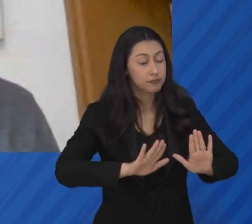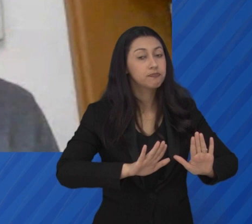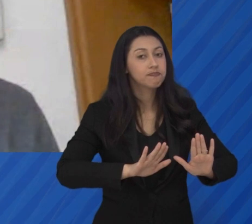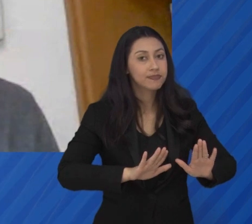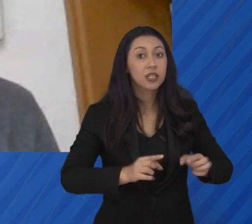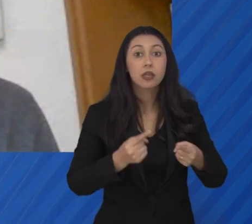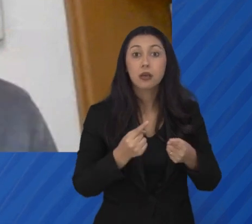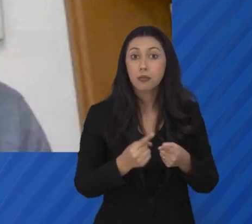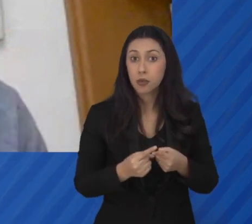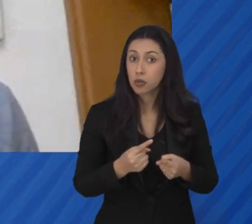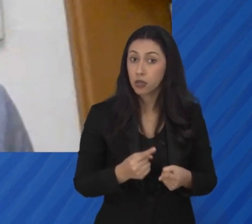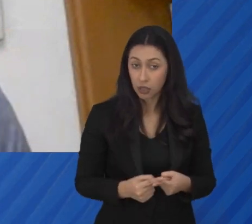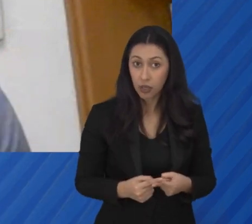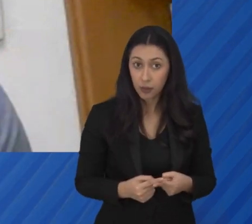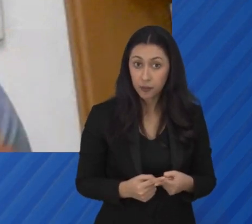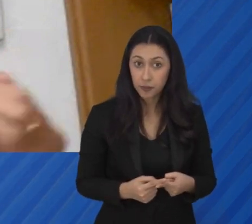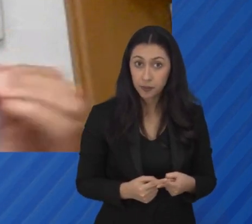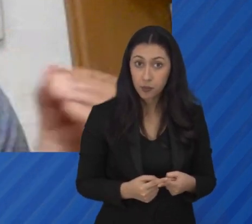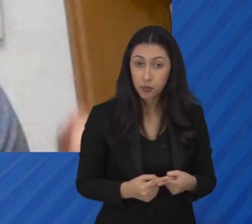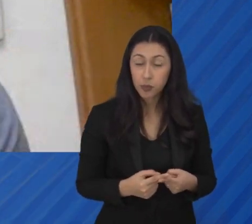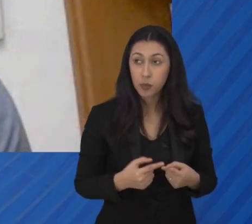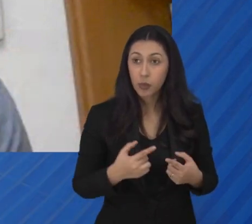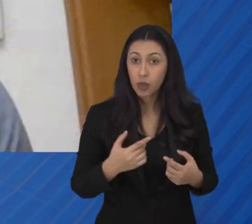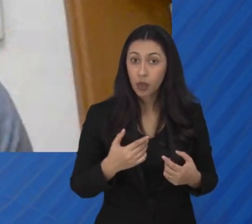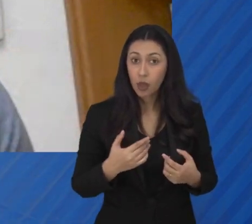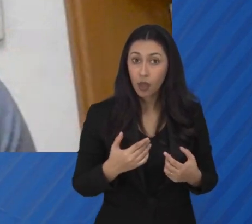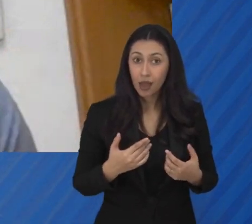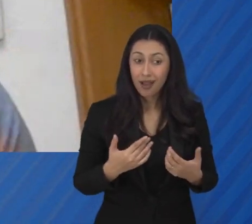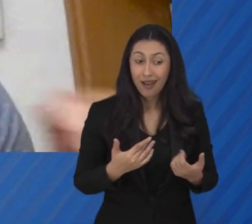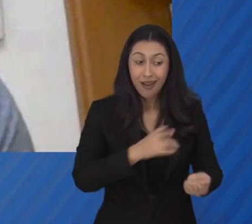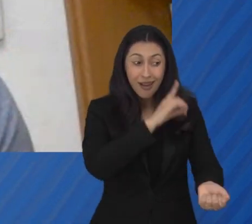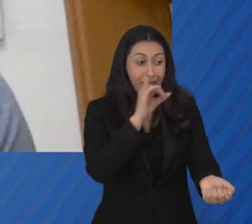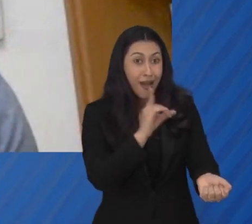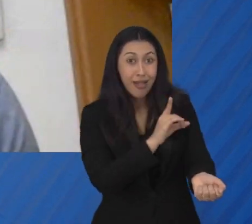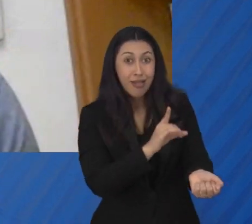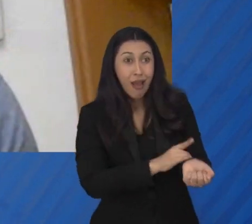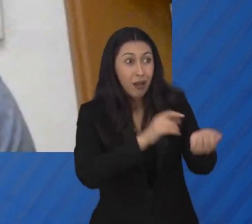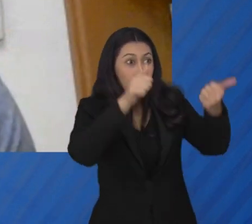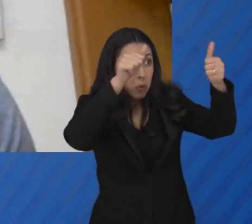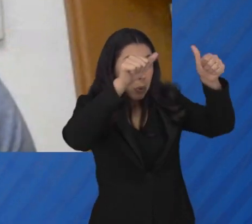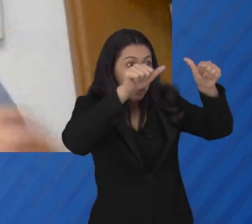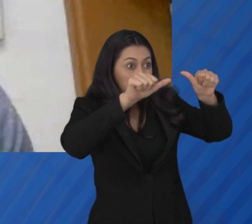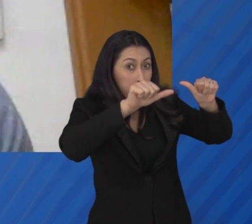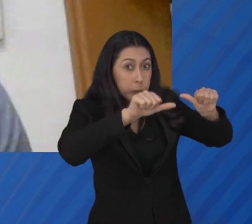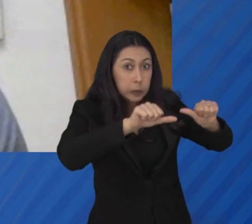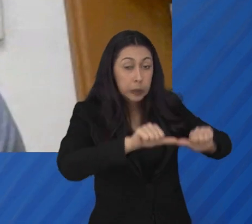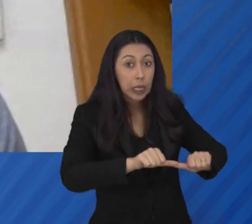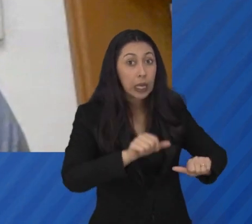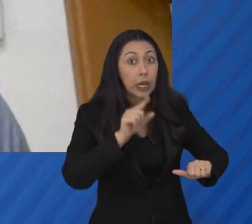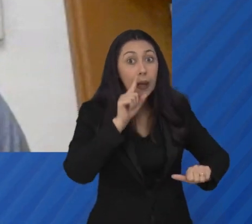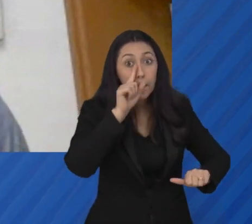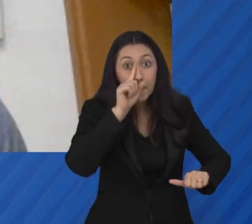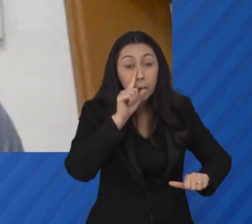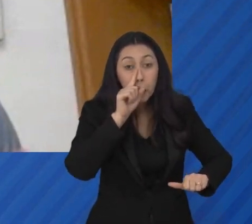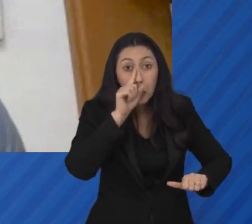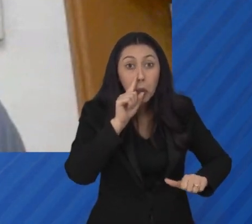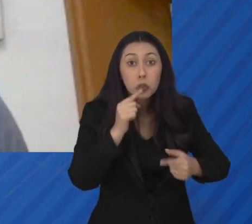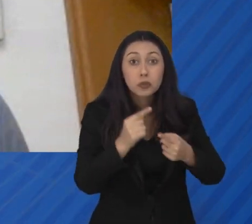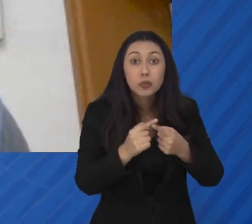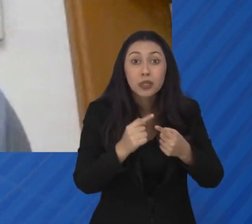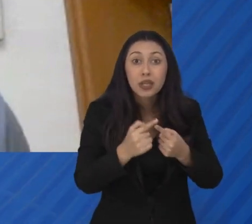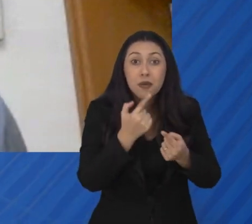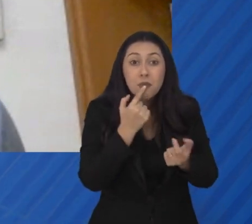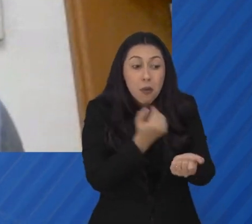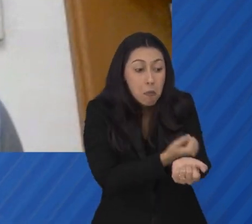doenças infecciosas, porque o mecanismo de complicação da dengue envolve